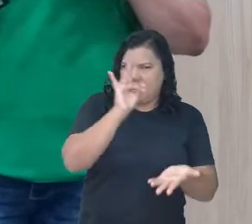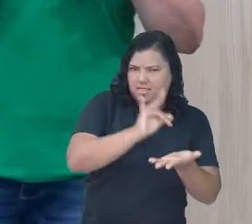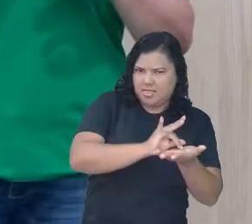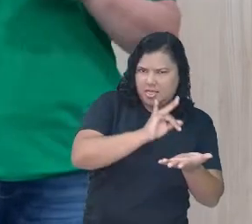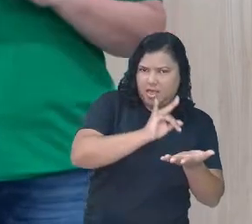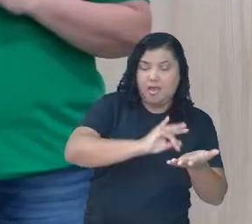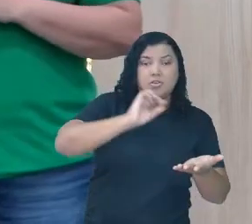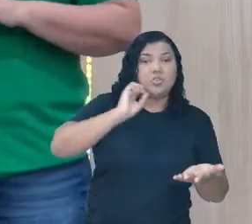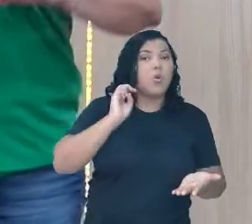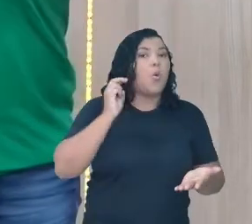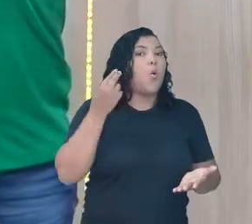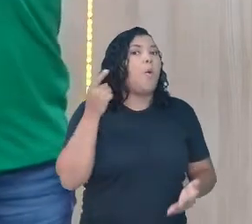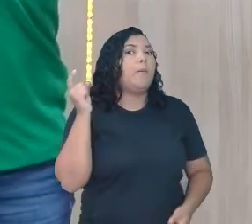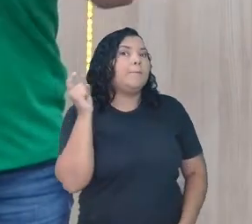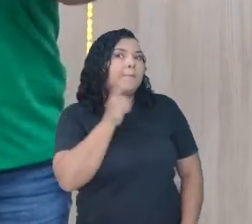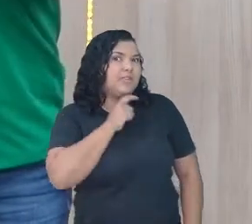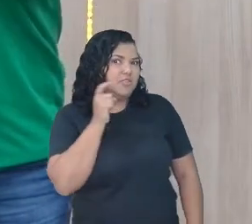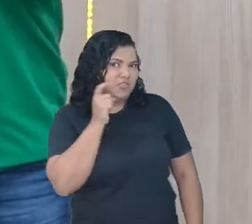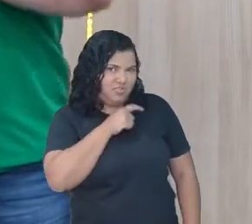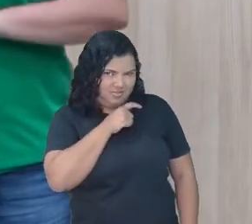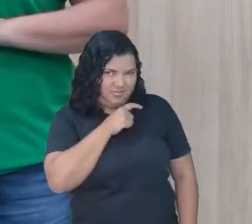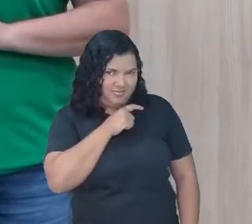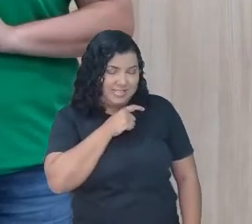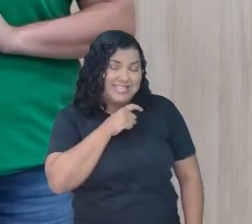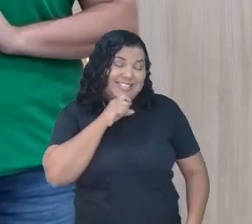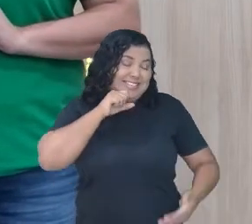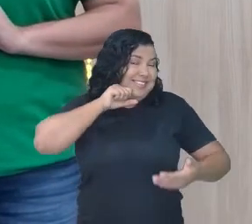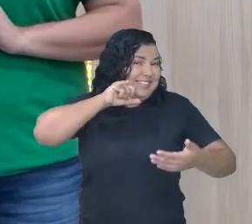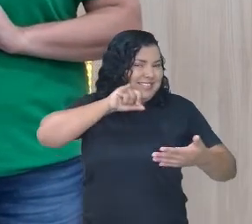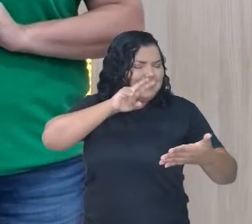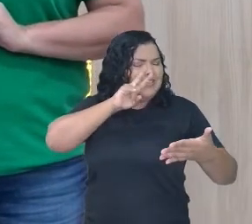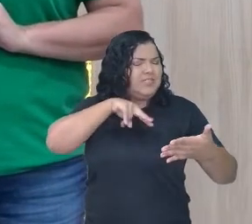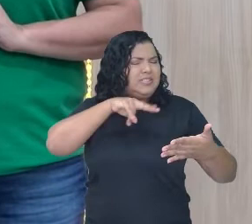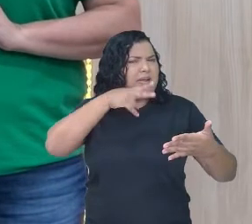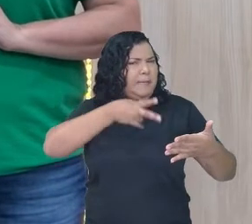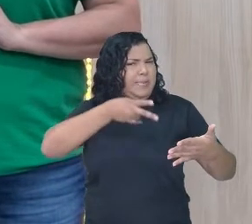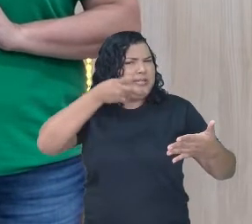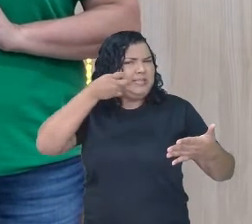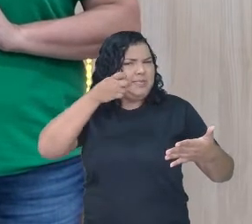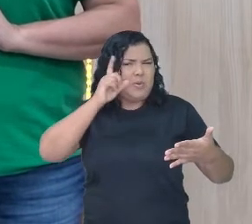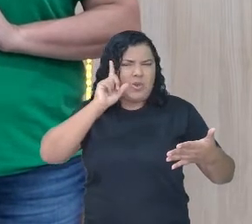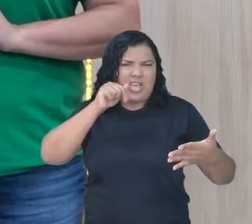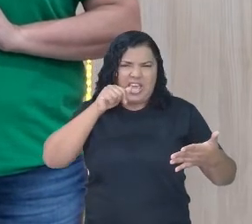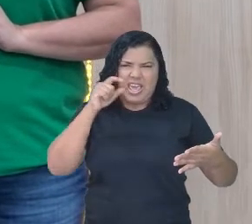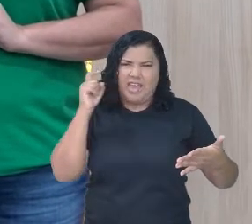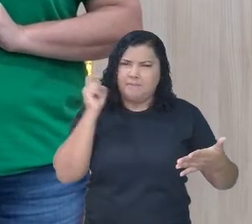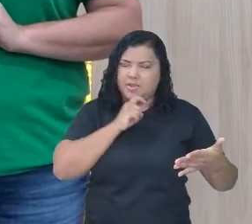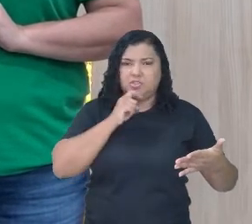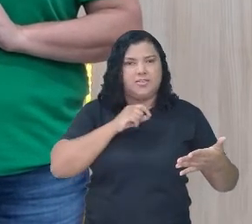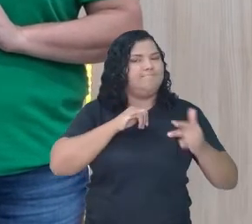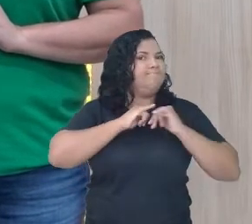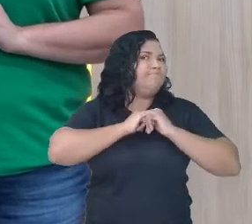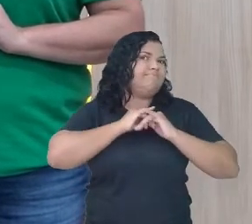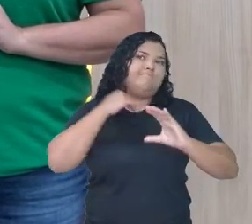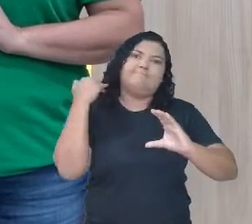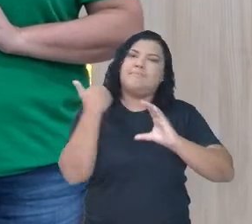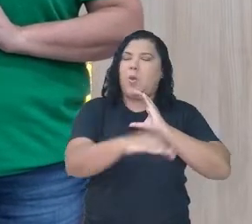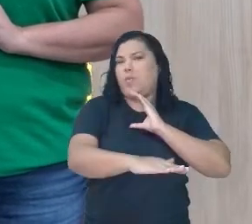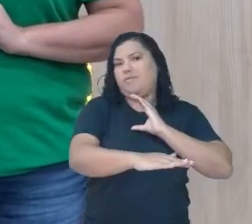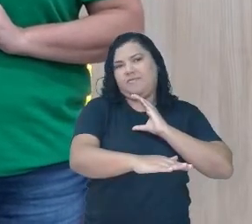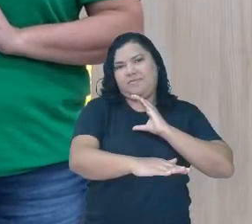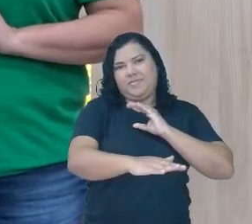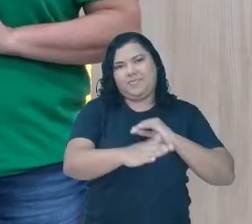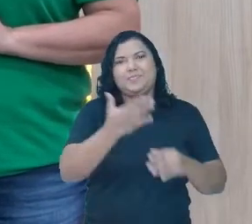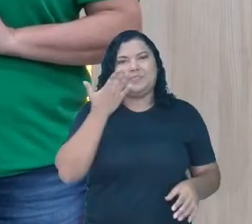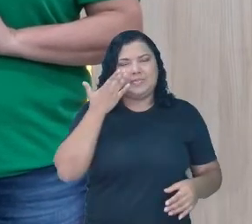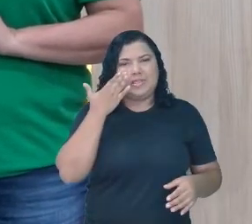aquelas mensagens, não é? Enviadas com frequência e já mandamos para a família, enviamos para a